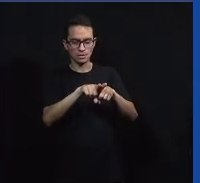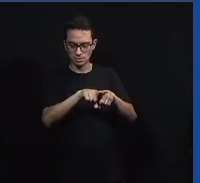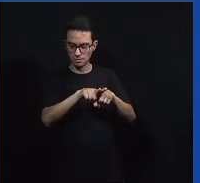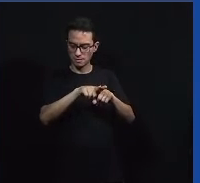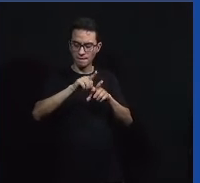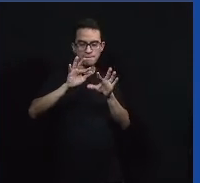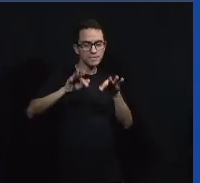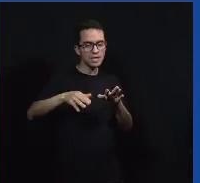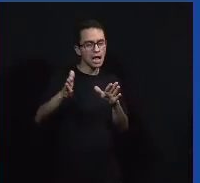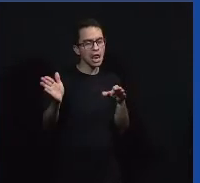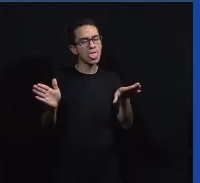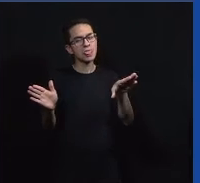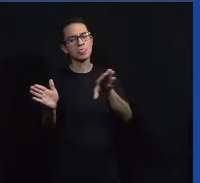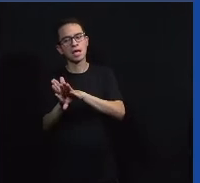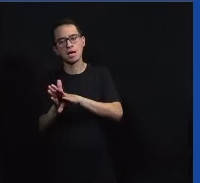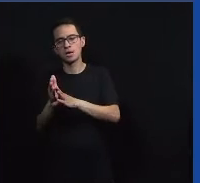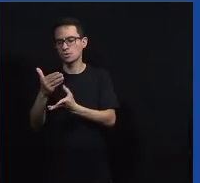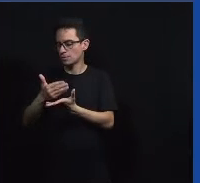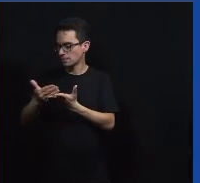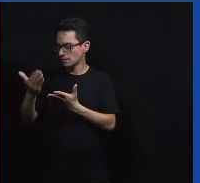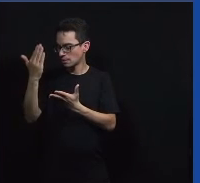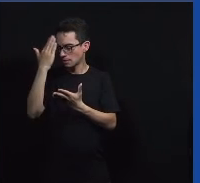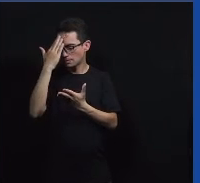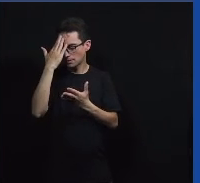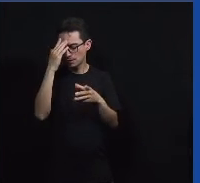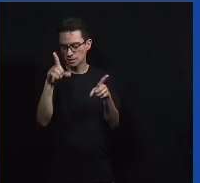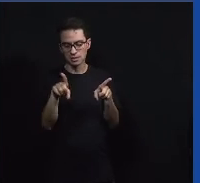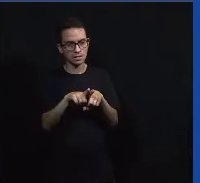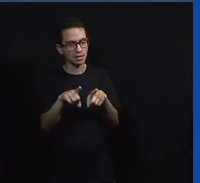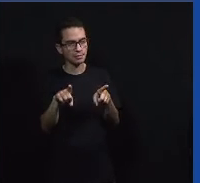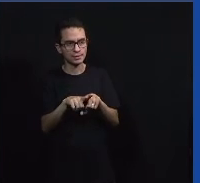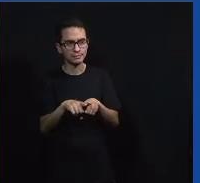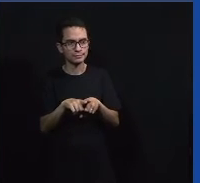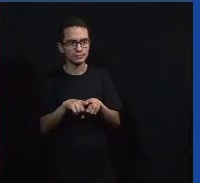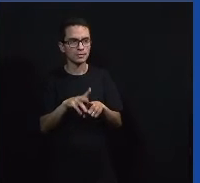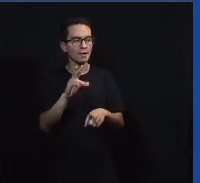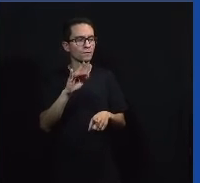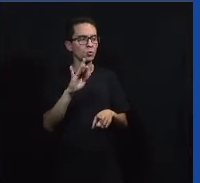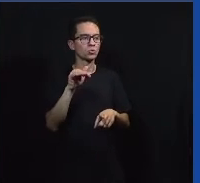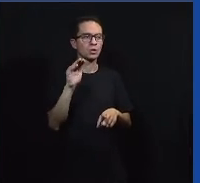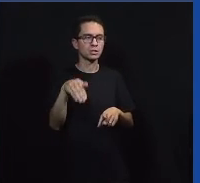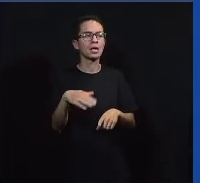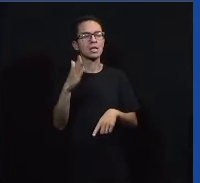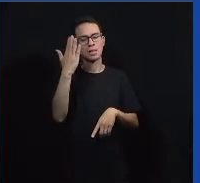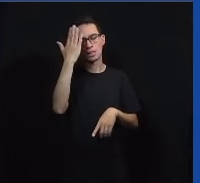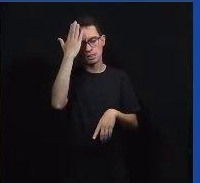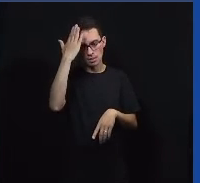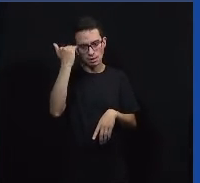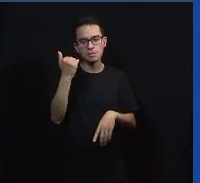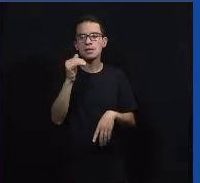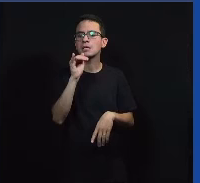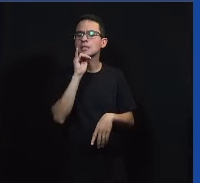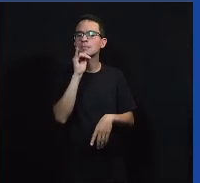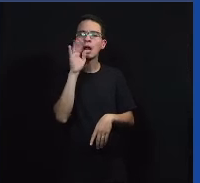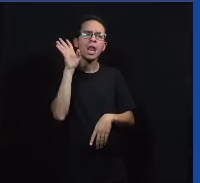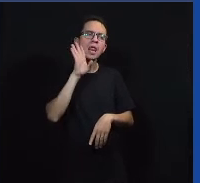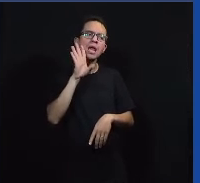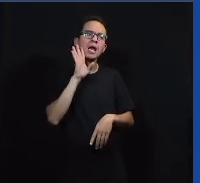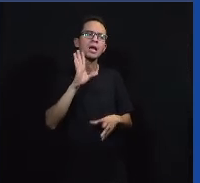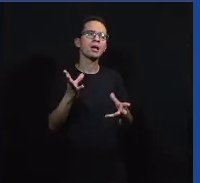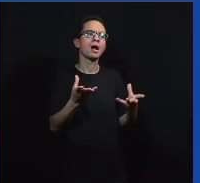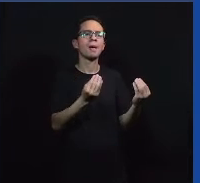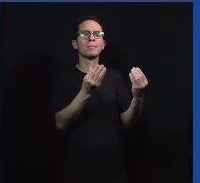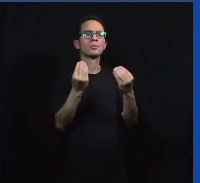própria estrutura do PVE, que é um programa né, do próprio Instituto Votorantim, então, da gente ter engrossado esse caldo, foi super legal, e uma